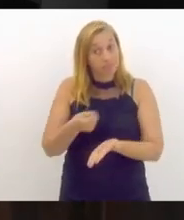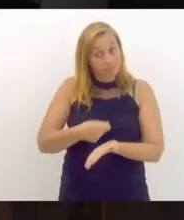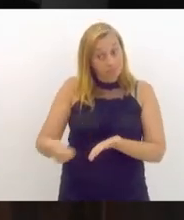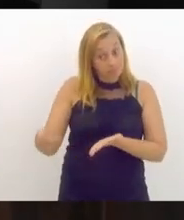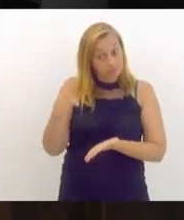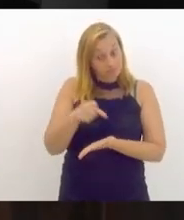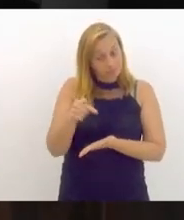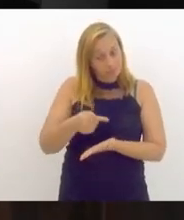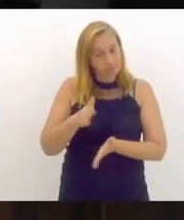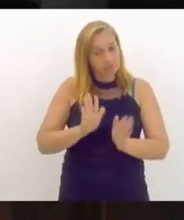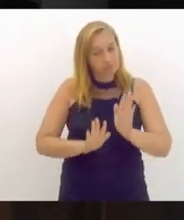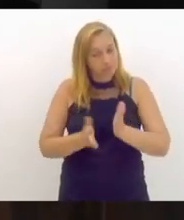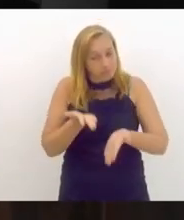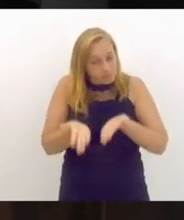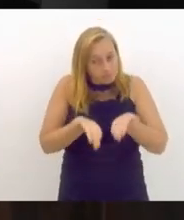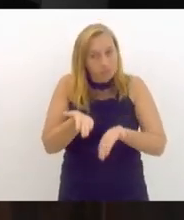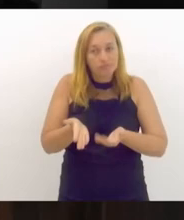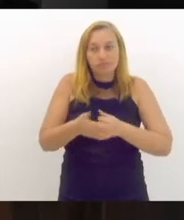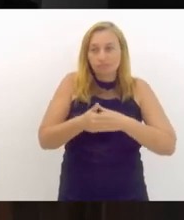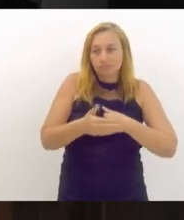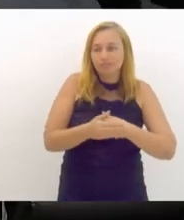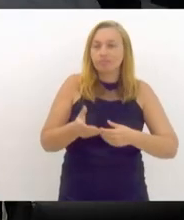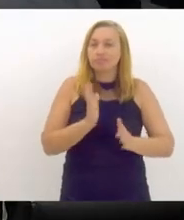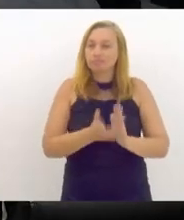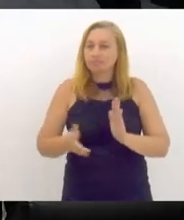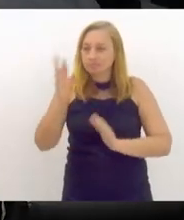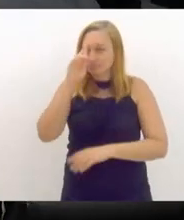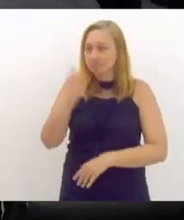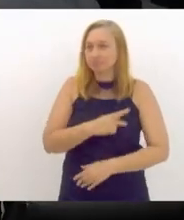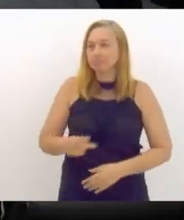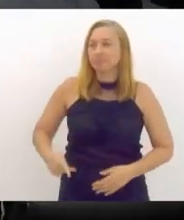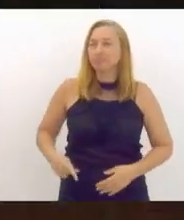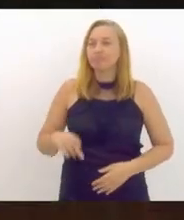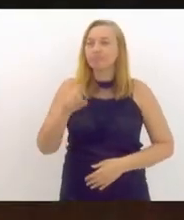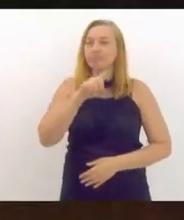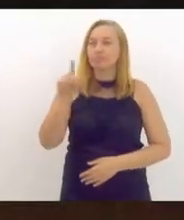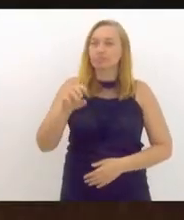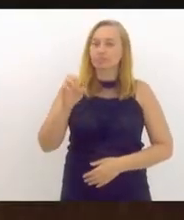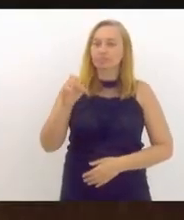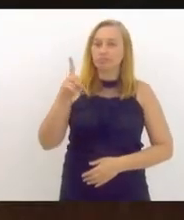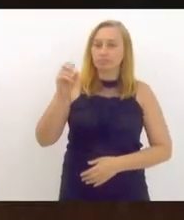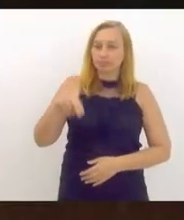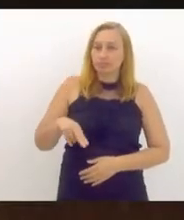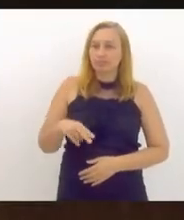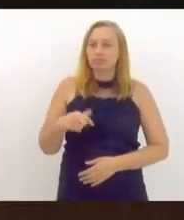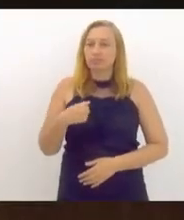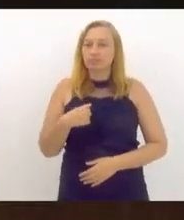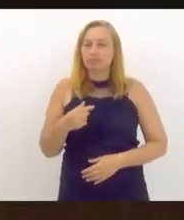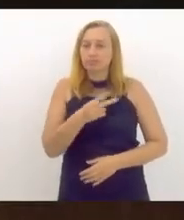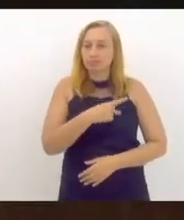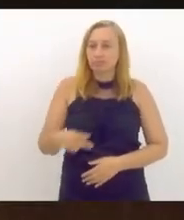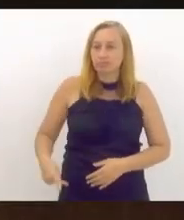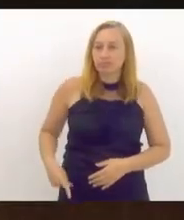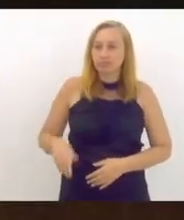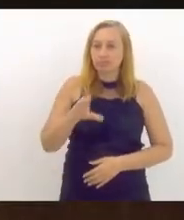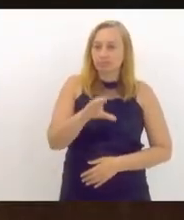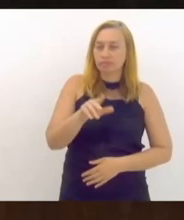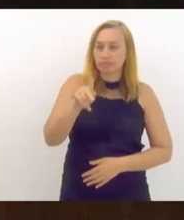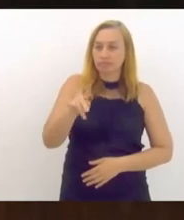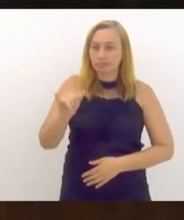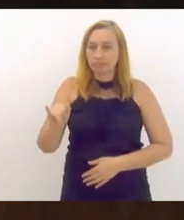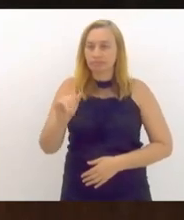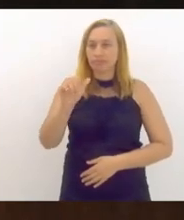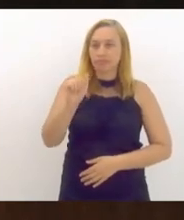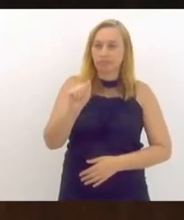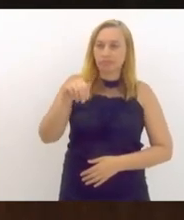vai ser tratado com muito carinho. Deputada Zeidão. Questão de ordem, presidente. Eu fui presidente da CPI, da Enel e da Light no